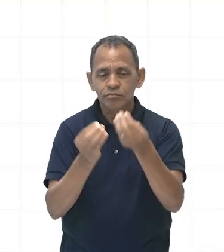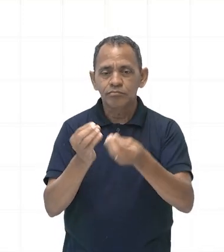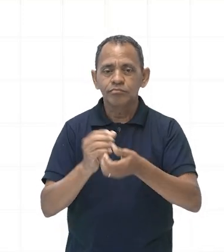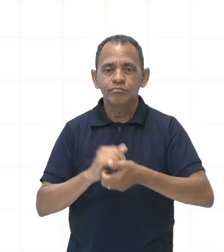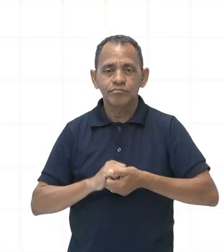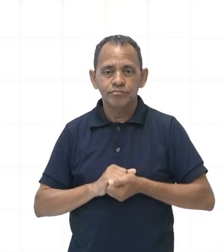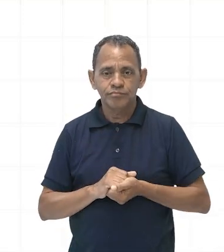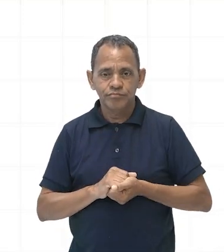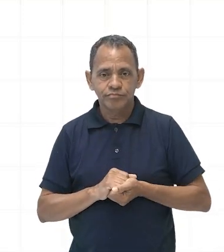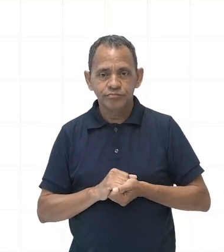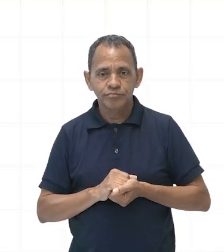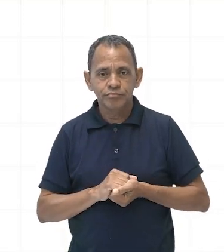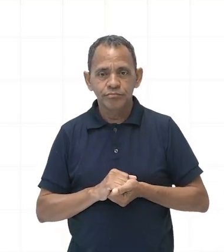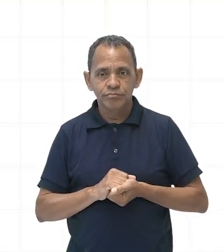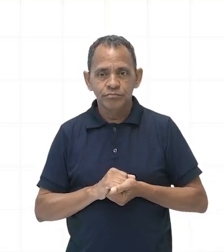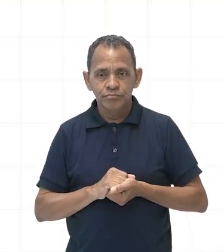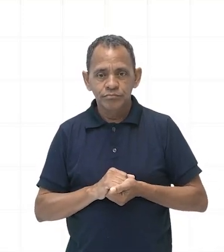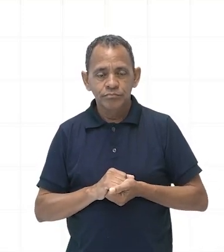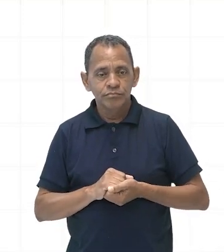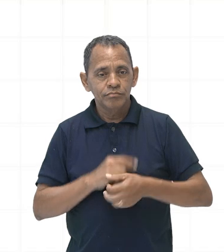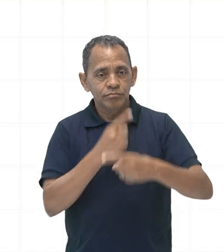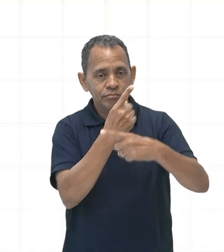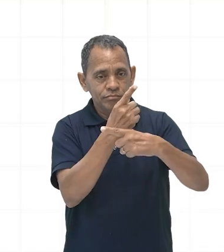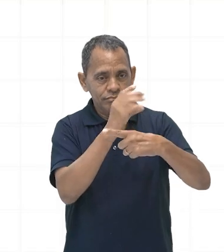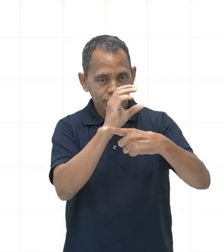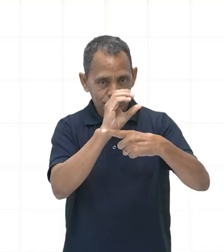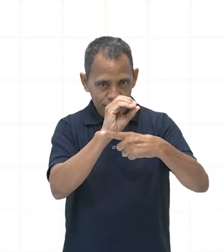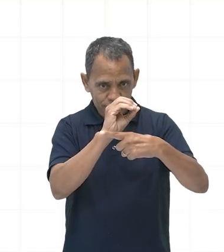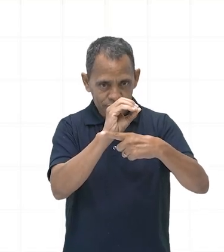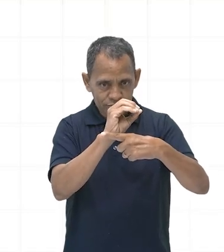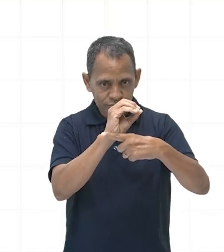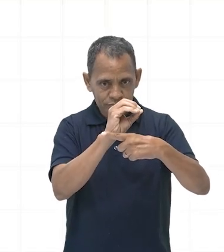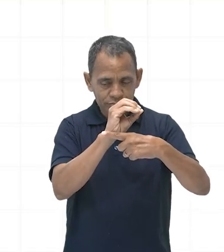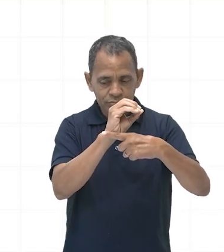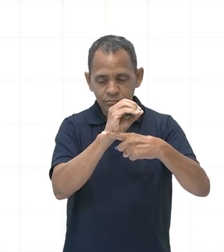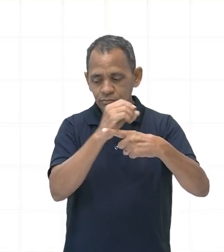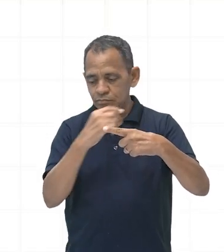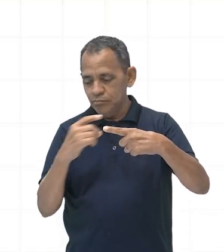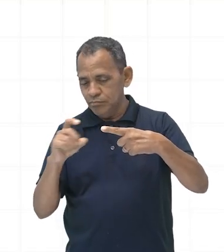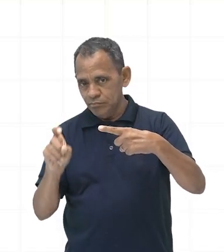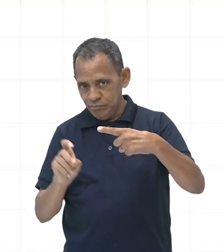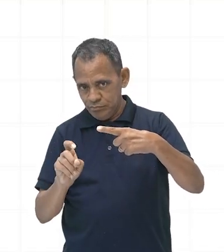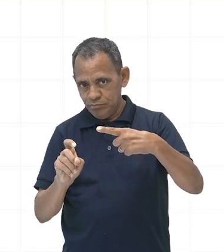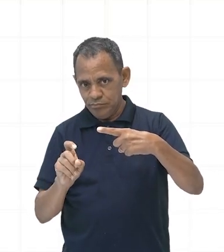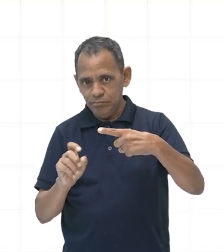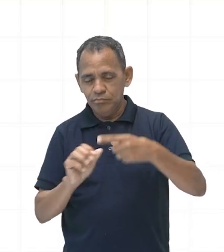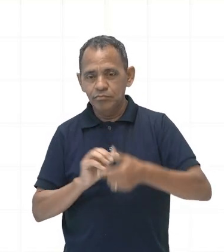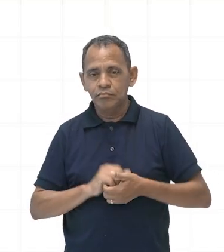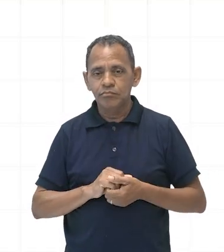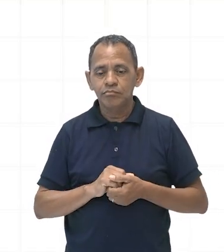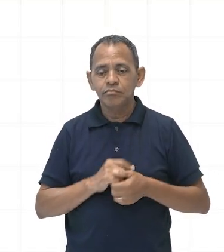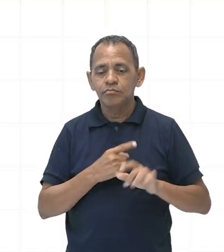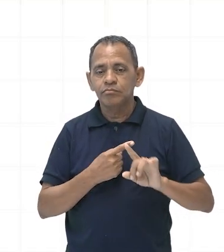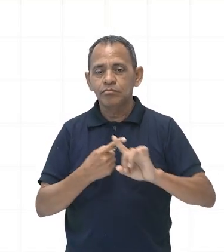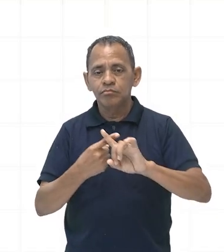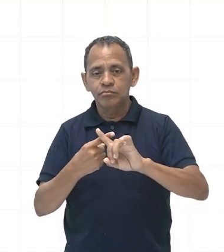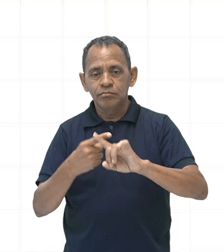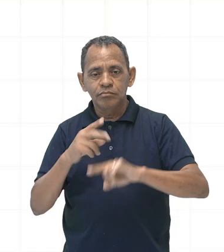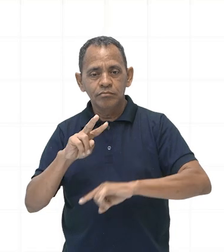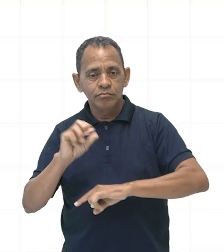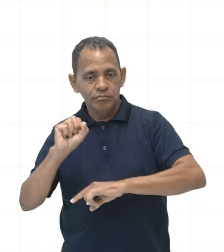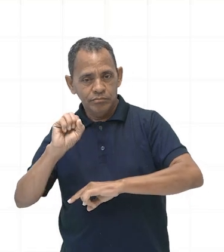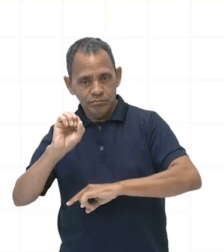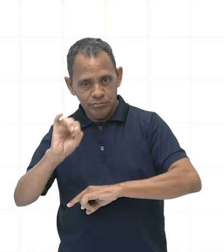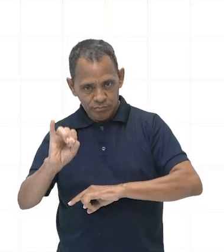multiplicação. Eu vou multiplicar, então, o 10 por x, 10 vezes x, e essa multiplicação ela vai ser a